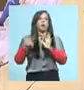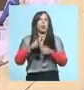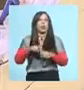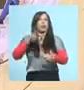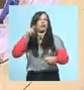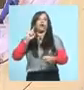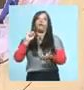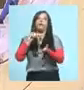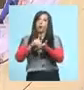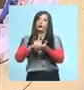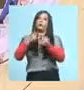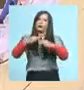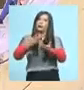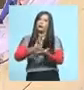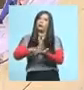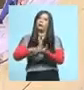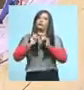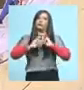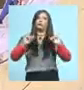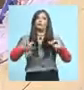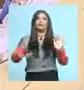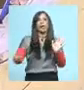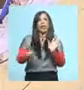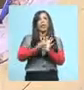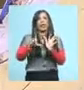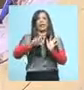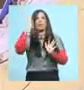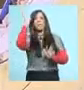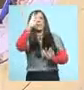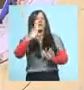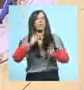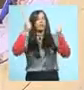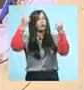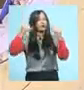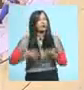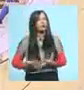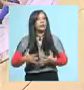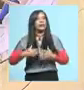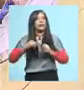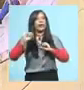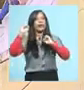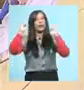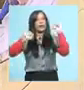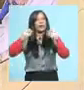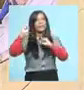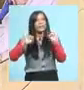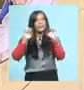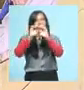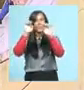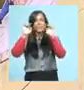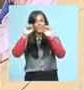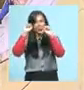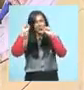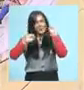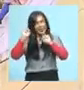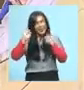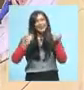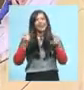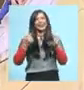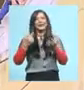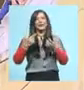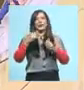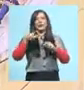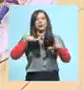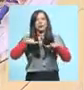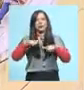autonomia. A legislação brasileira determina que o poder público em geral e que as empresas concessionárias de serviços públicos